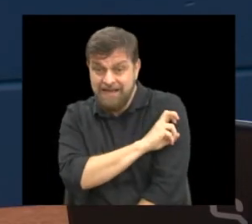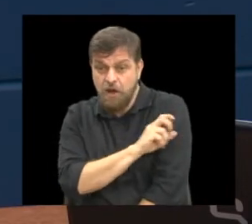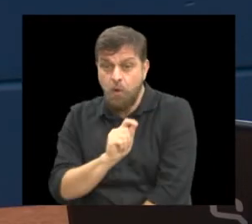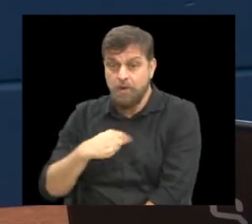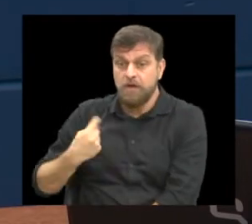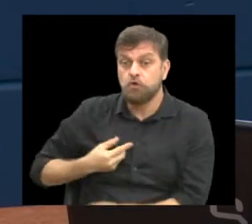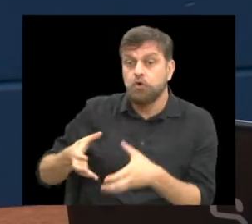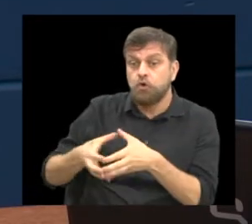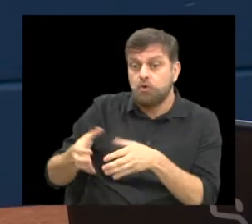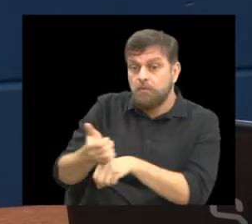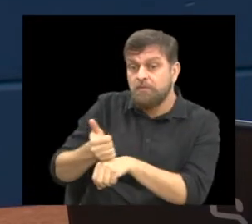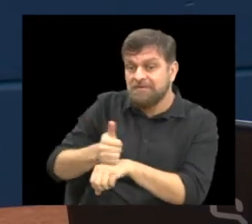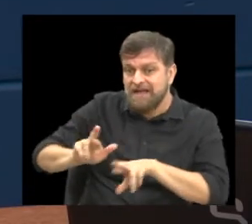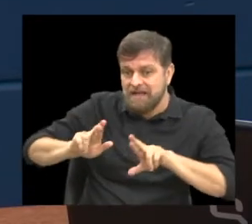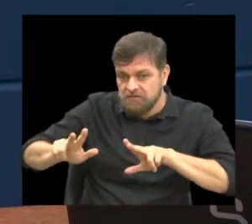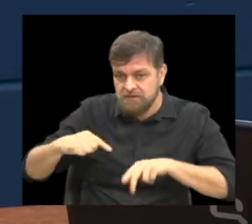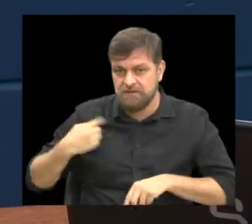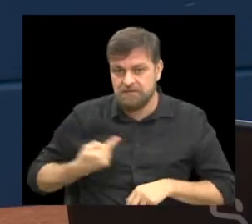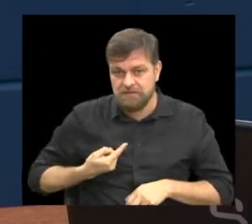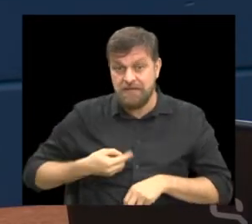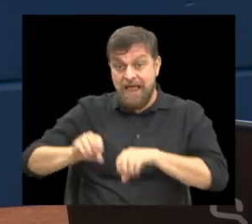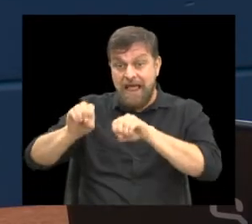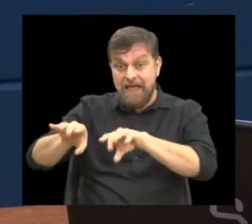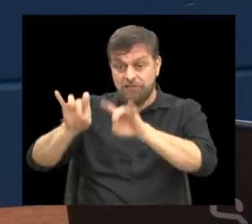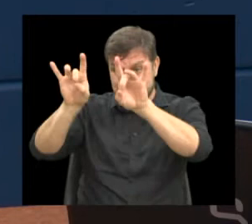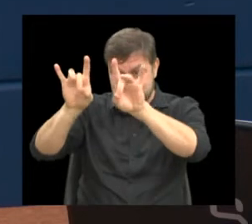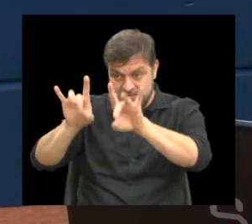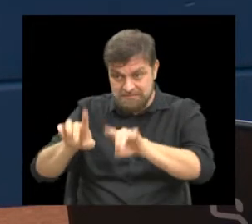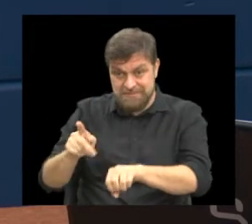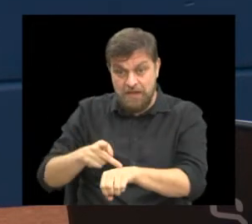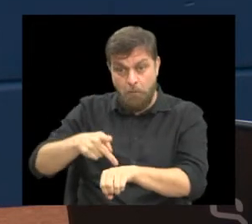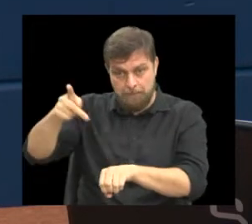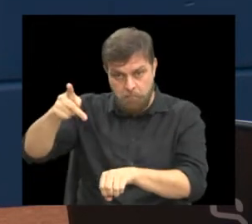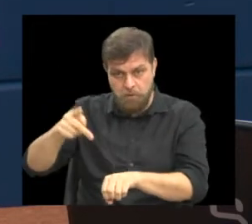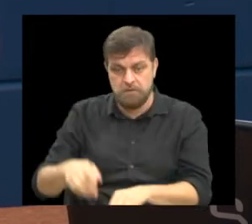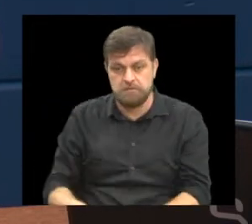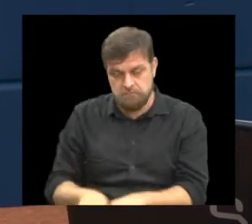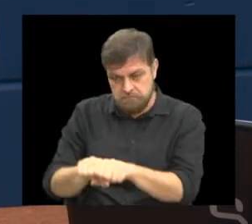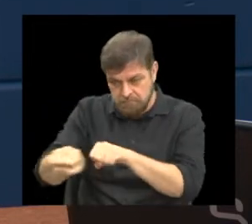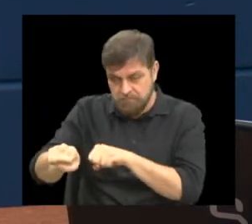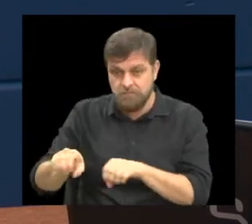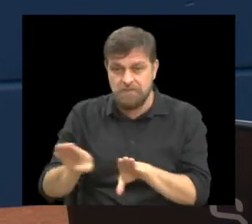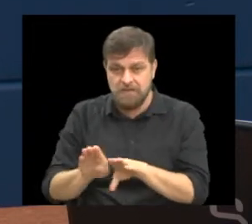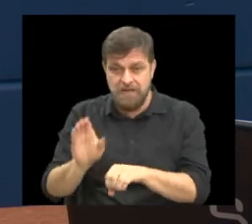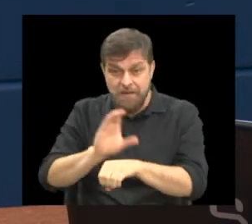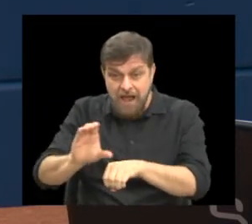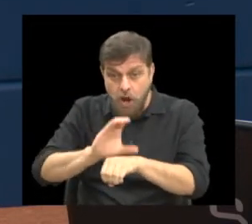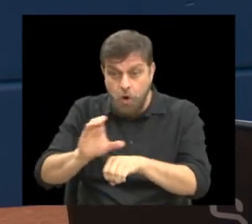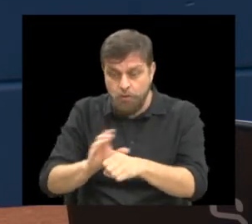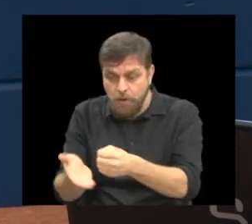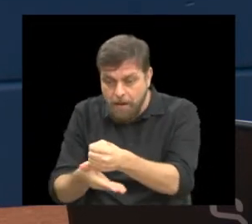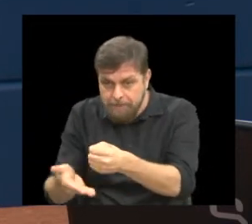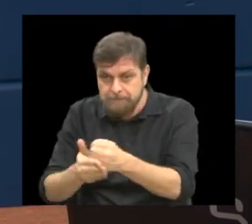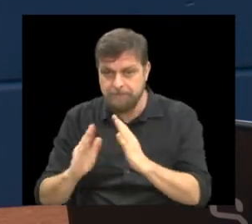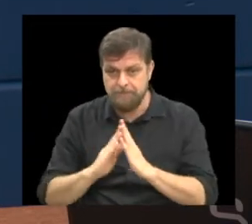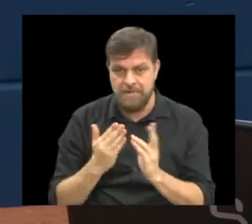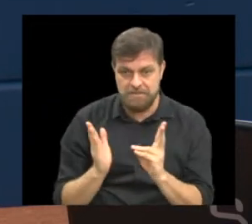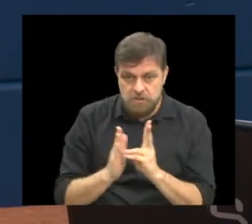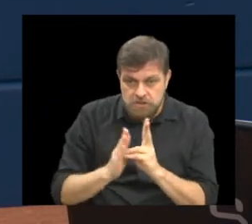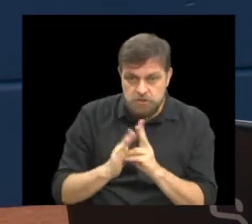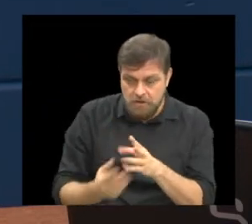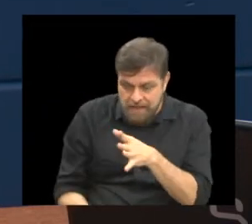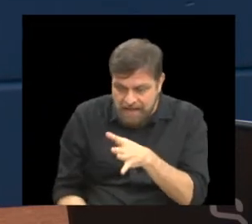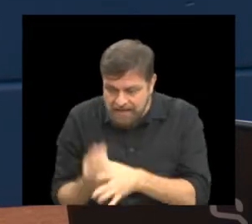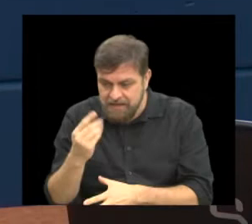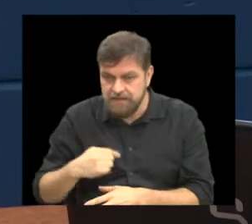meu grupo? Eles têm a educação especial como especialização e esses cursos de base que a Atiquira traz para dentro da